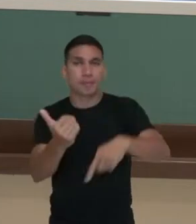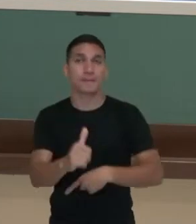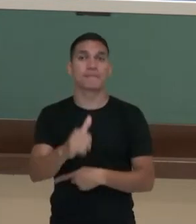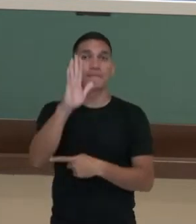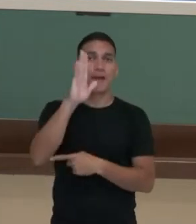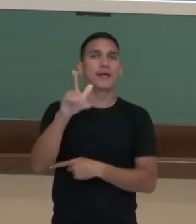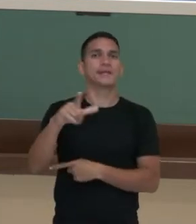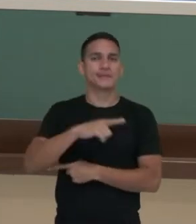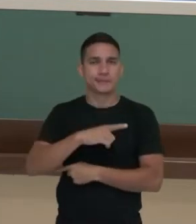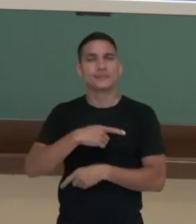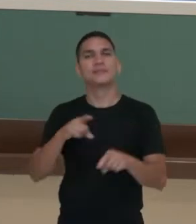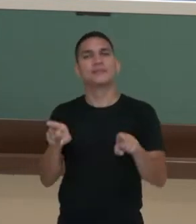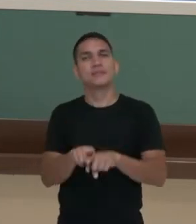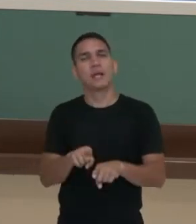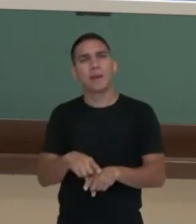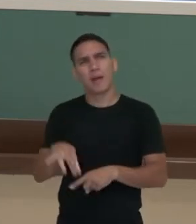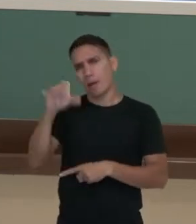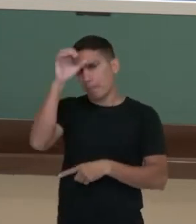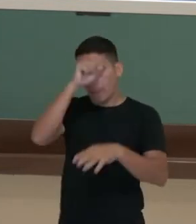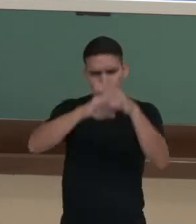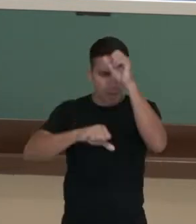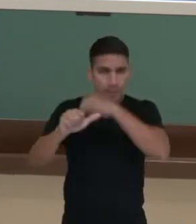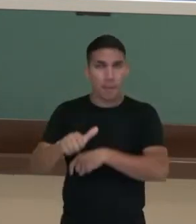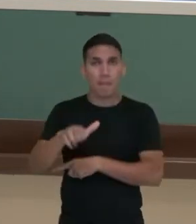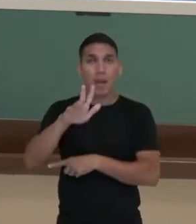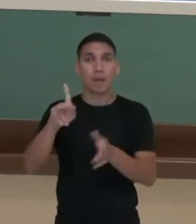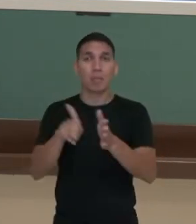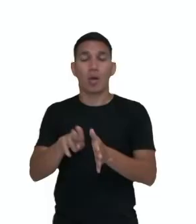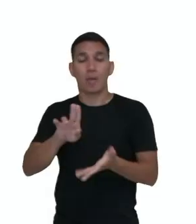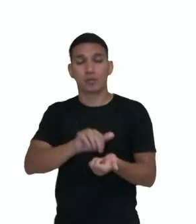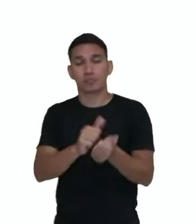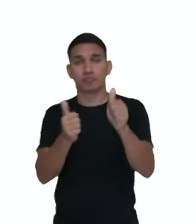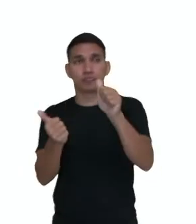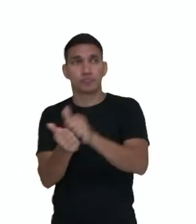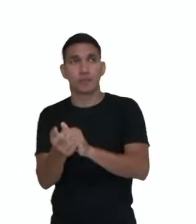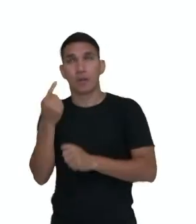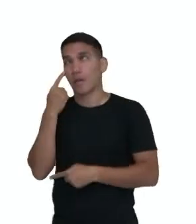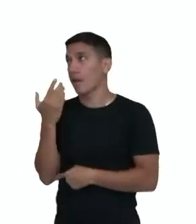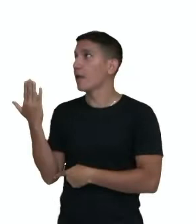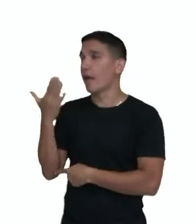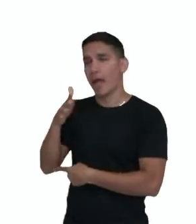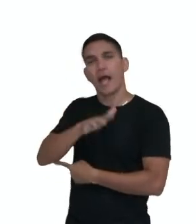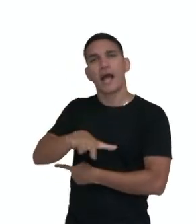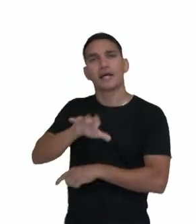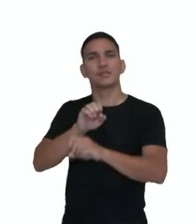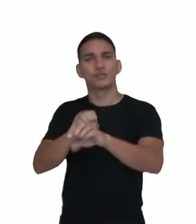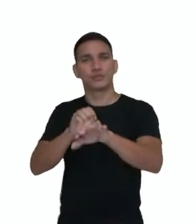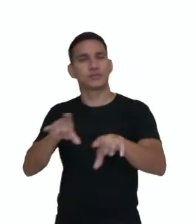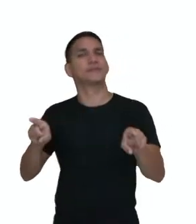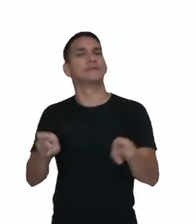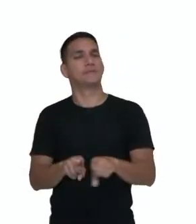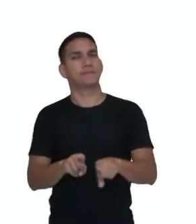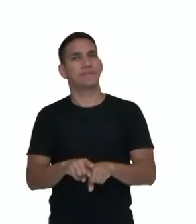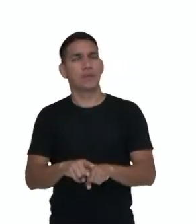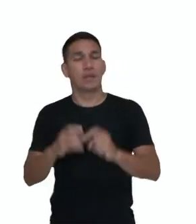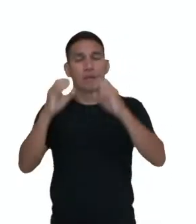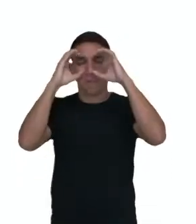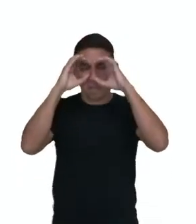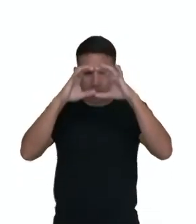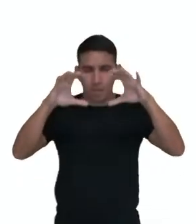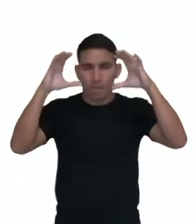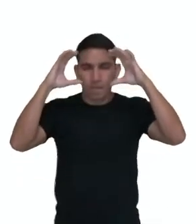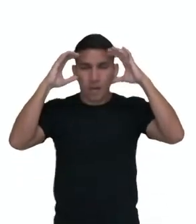desenvolvendo, né, está aprendendo a utilizar a realidade virtual é a educação. A realidade virtual pode